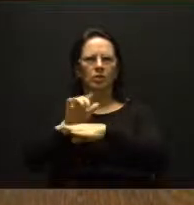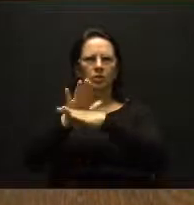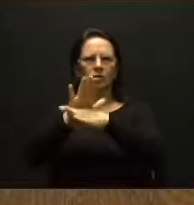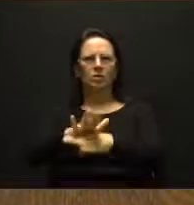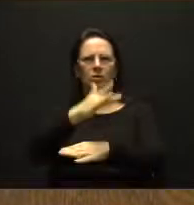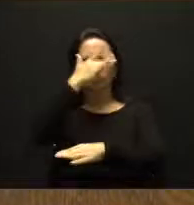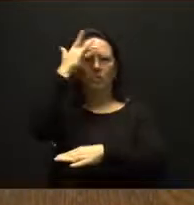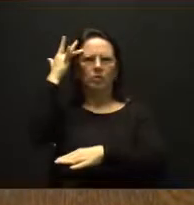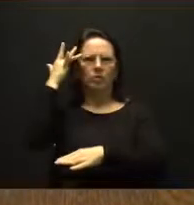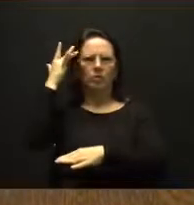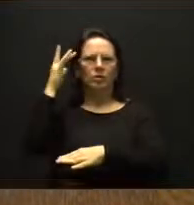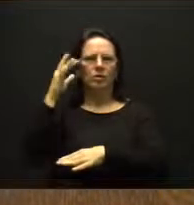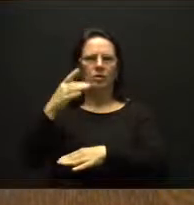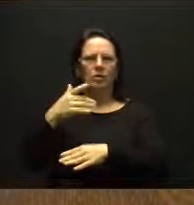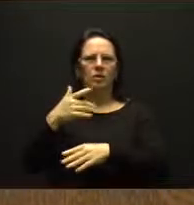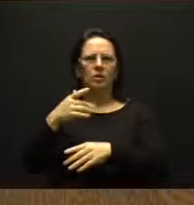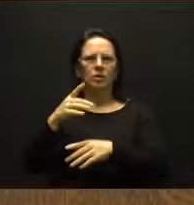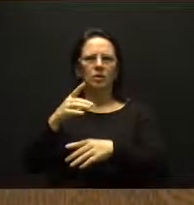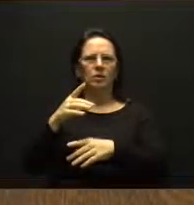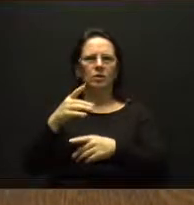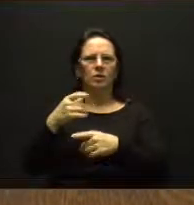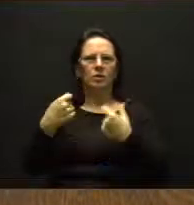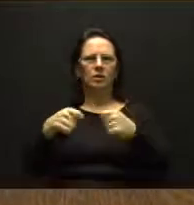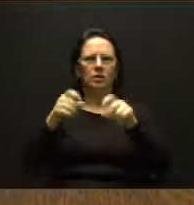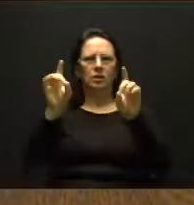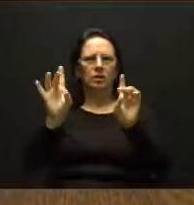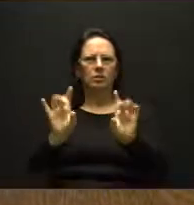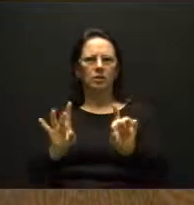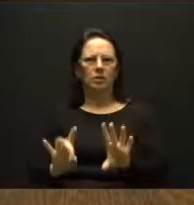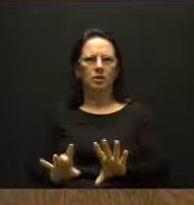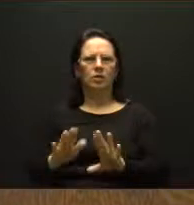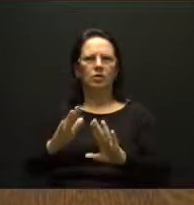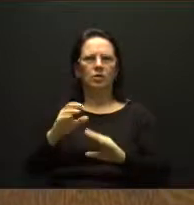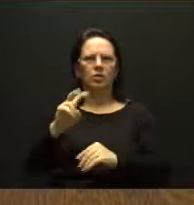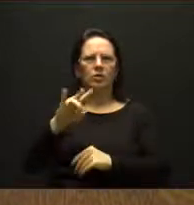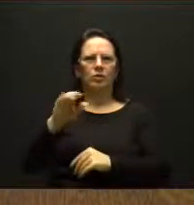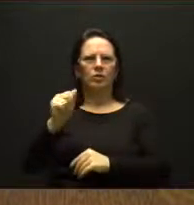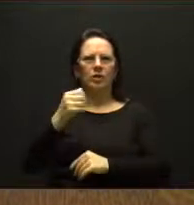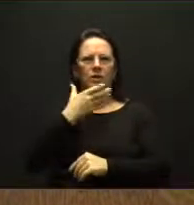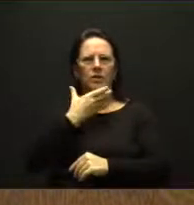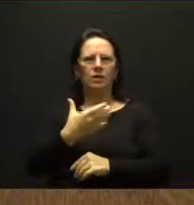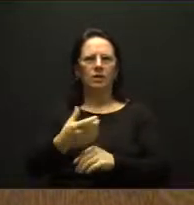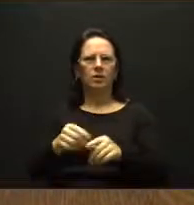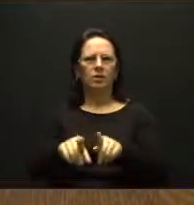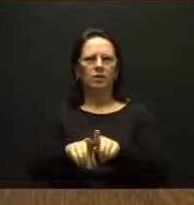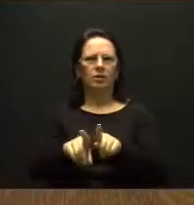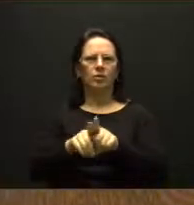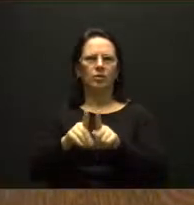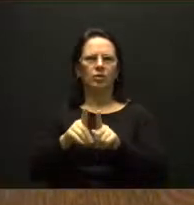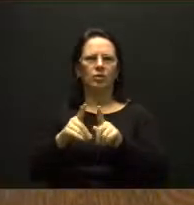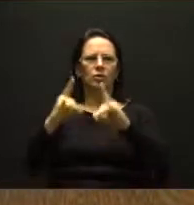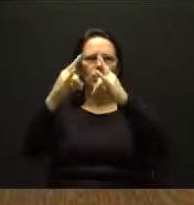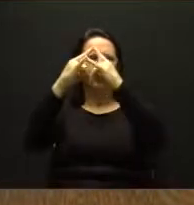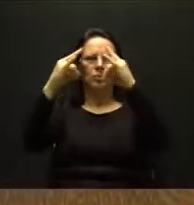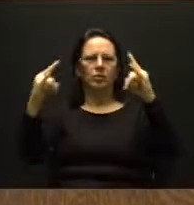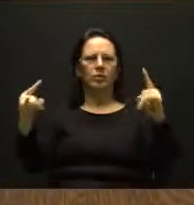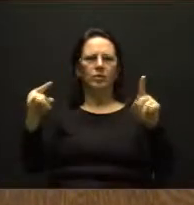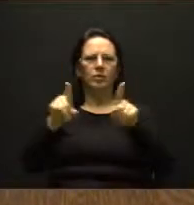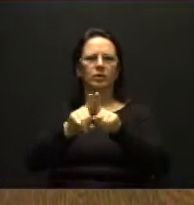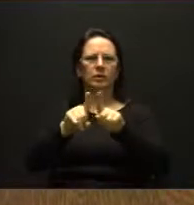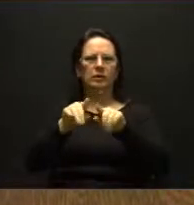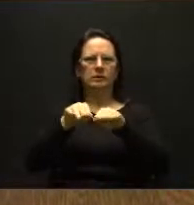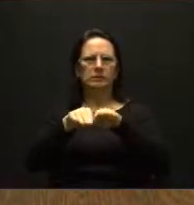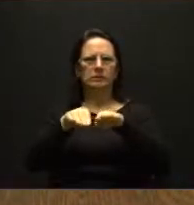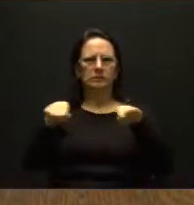necessidade especial não minutos gustavo de lima na vila natal encaminho a construção de uma cobertura de adequação do piso